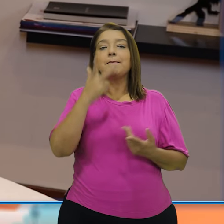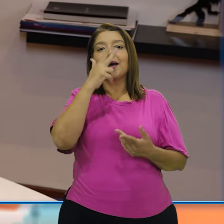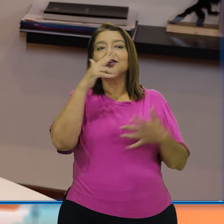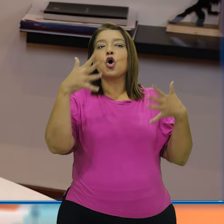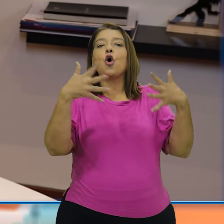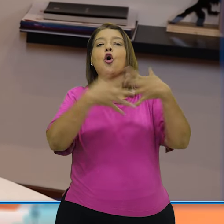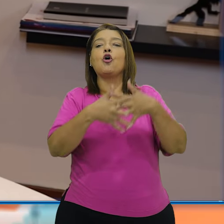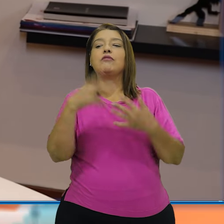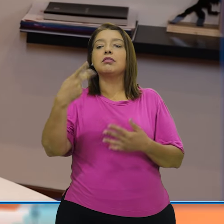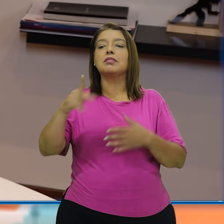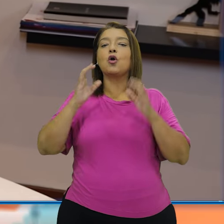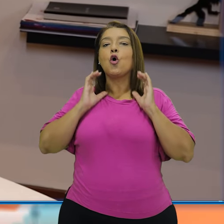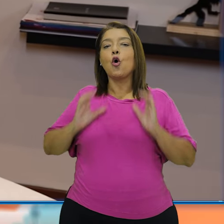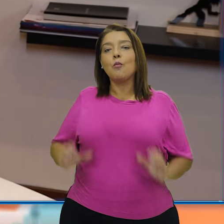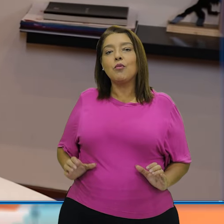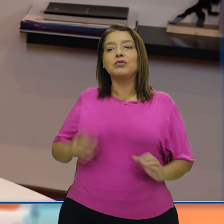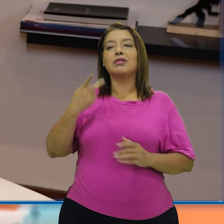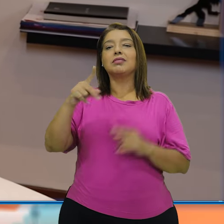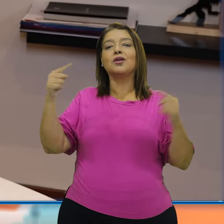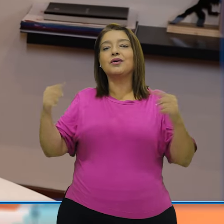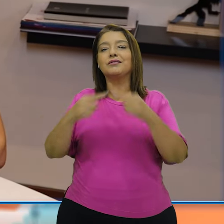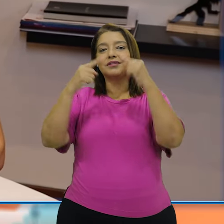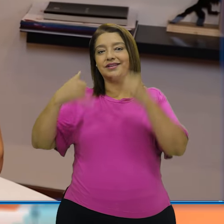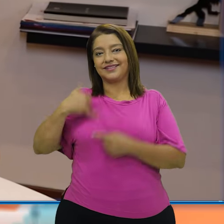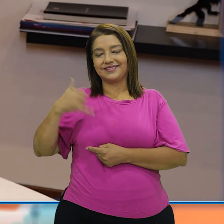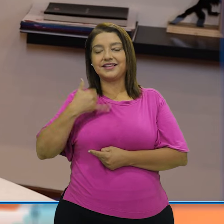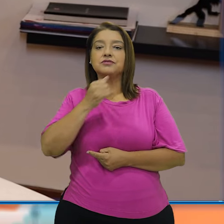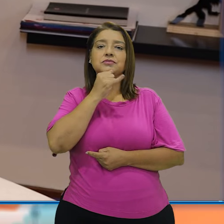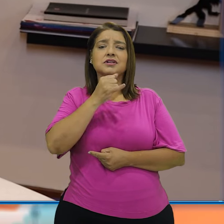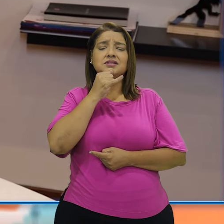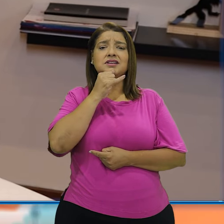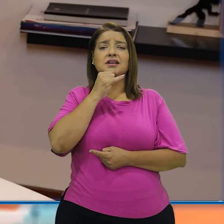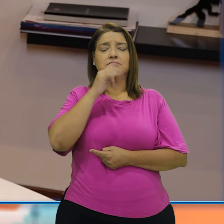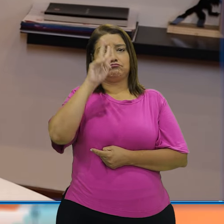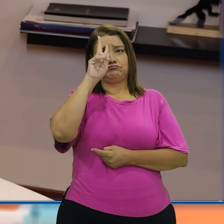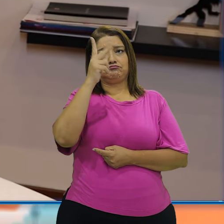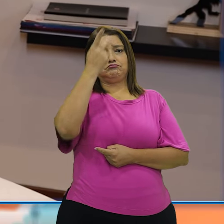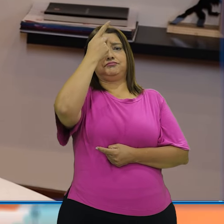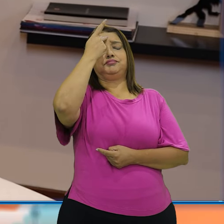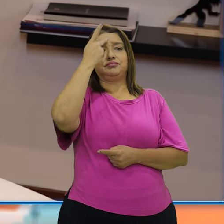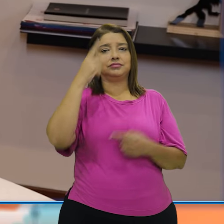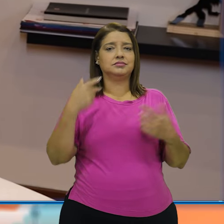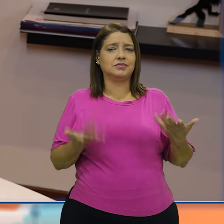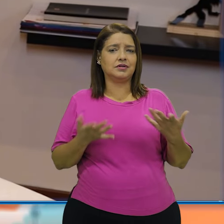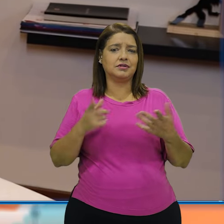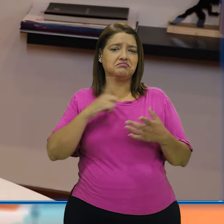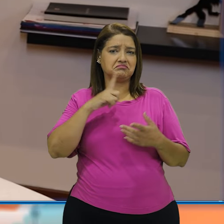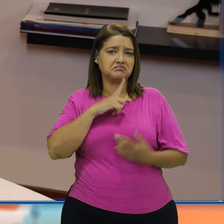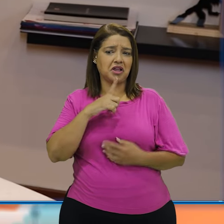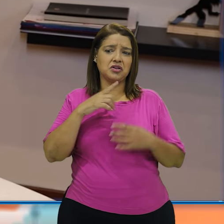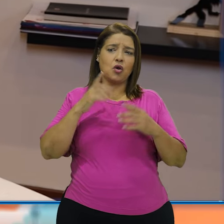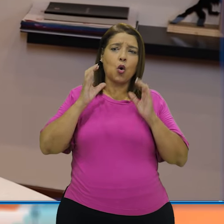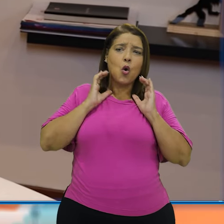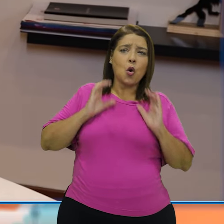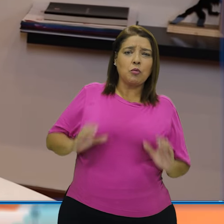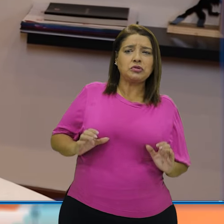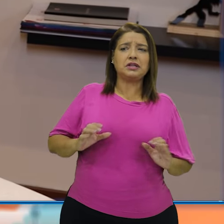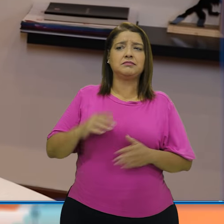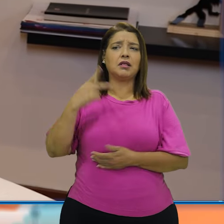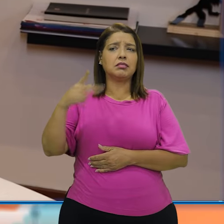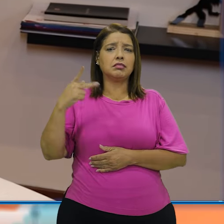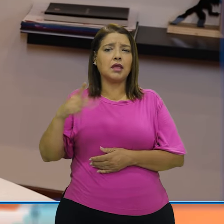ser confundidos com comportamentos típicos da idade. Por exemplo, mudanças de humor e irritabilidade podem ser vistos como